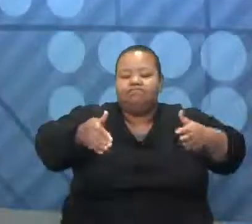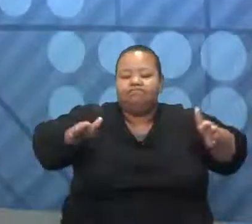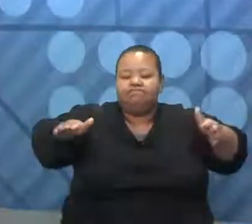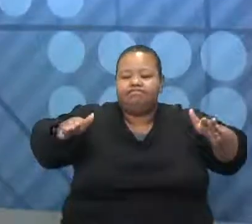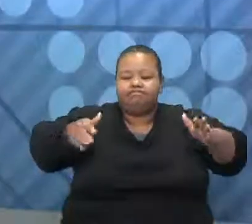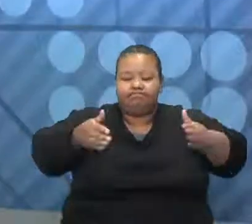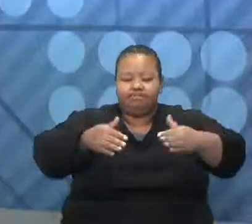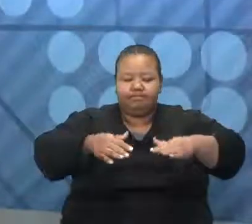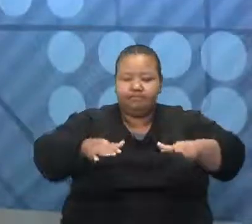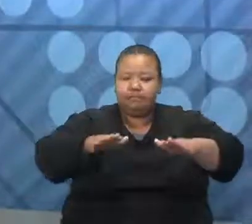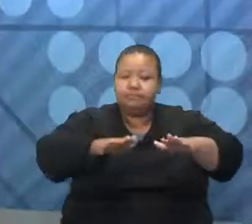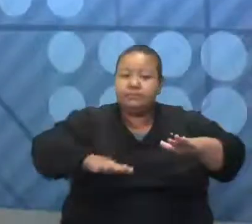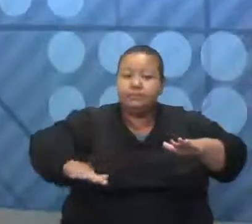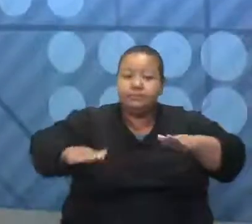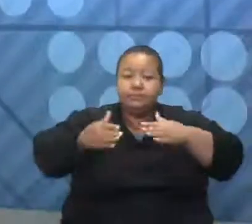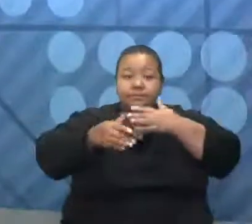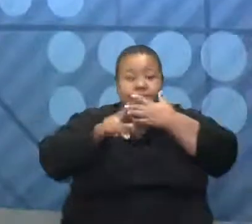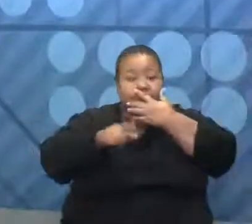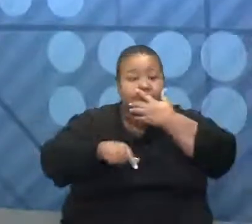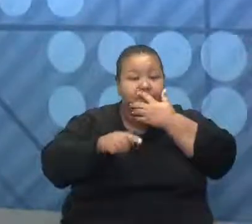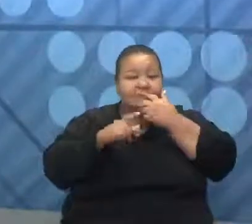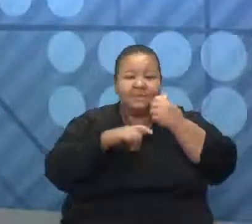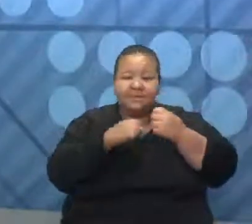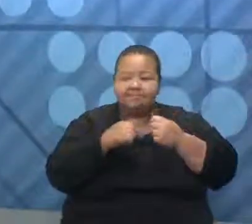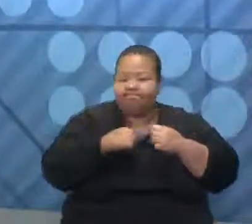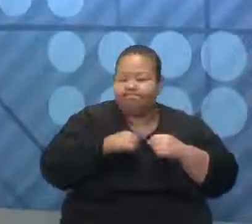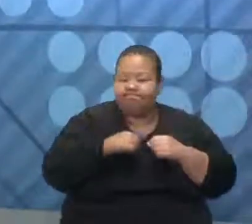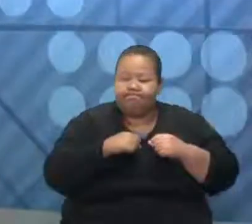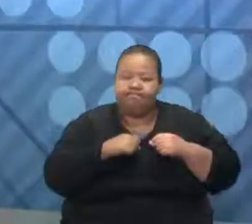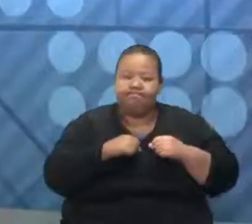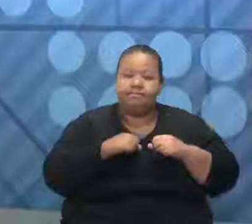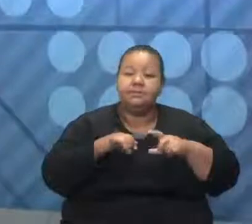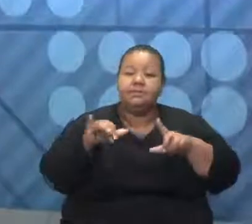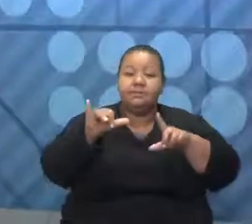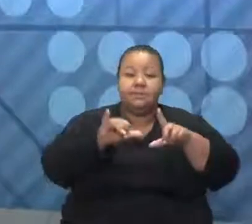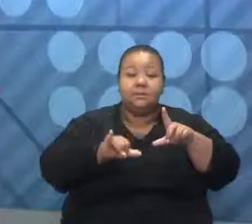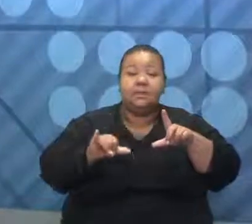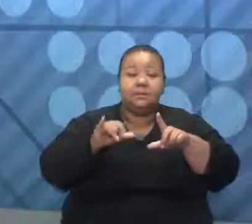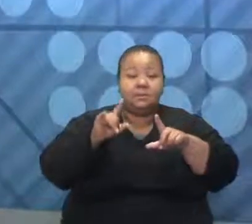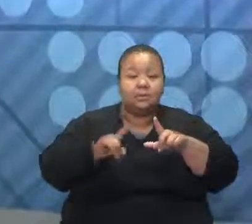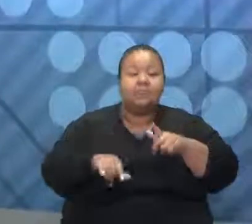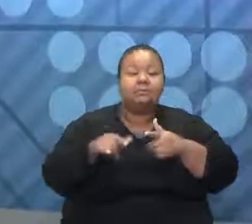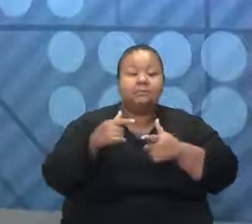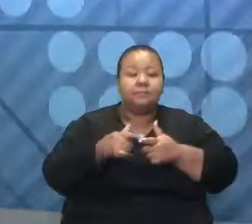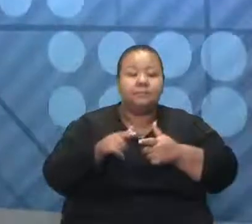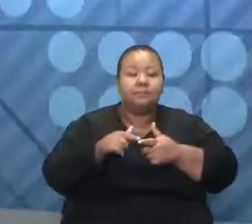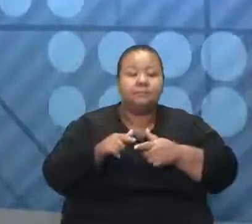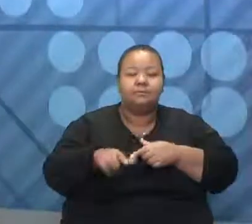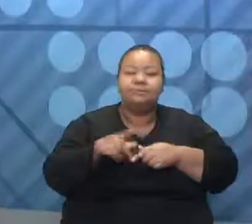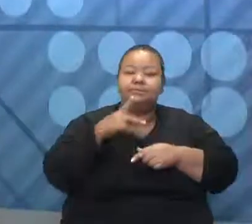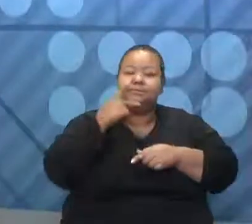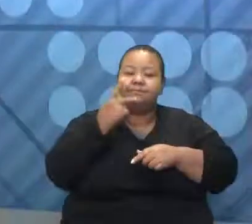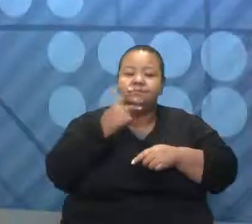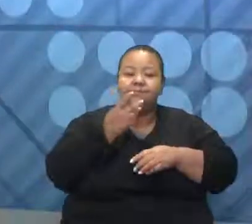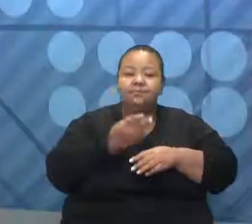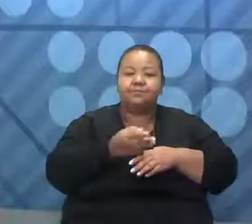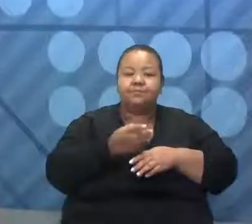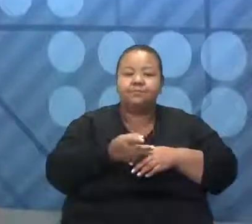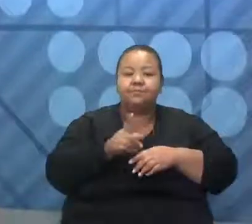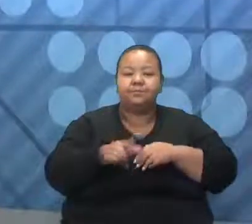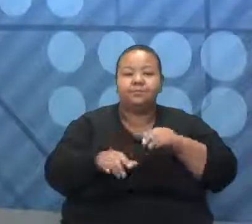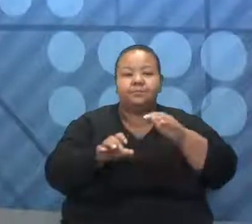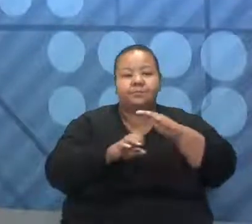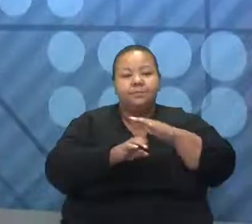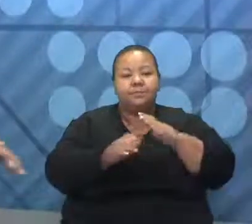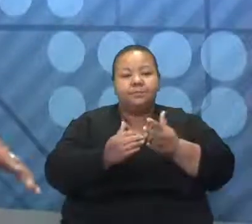mais amplo. E aí, esse entrave também. O layout é um dos grandes problemas. Aí fala assim, mas as empresas